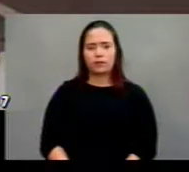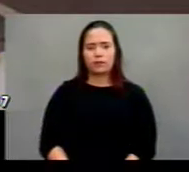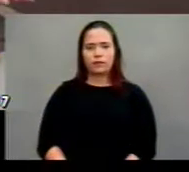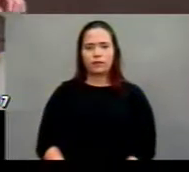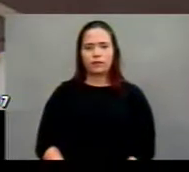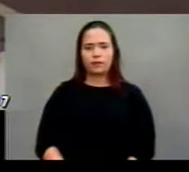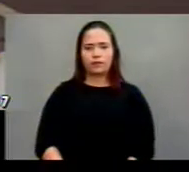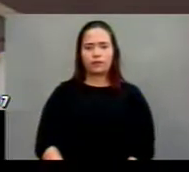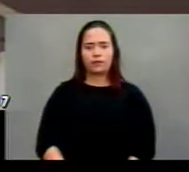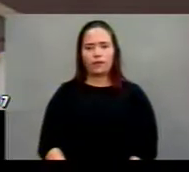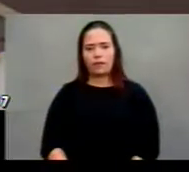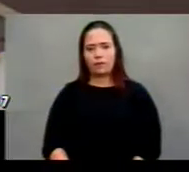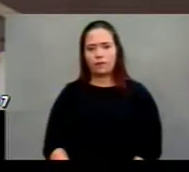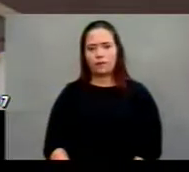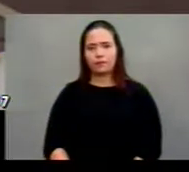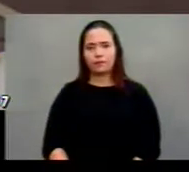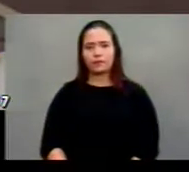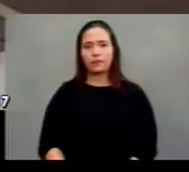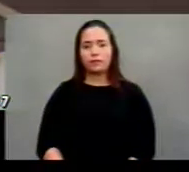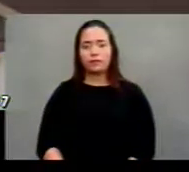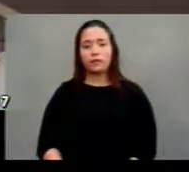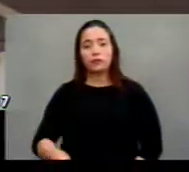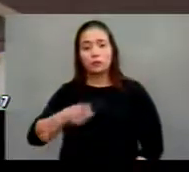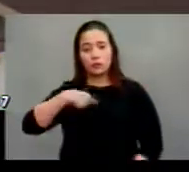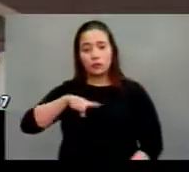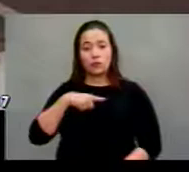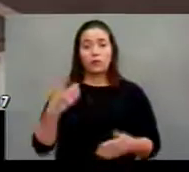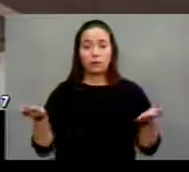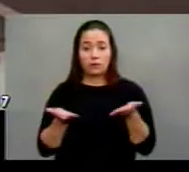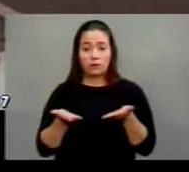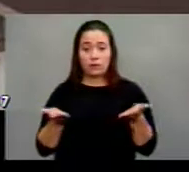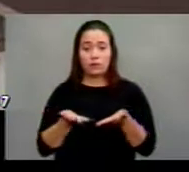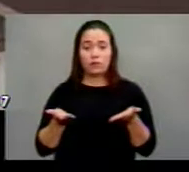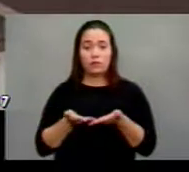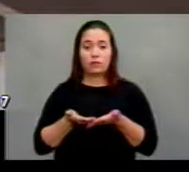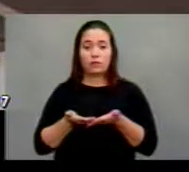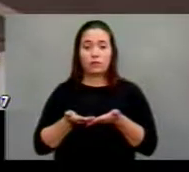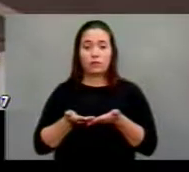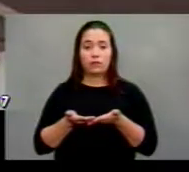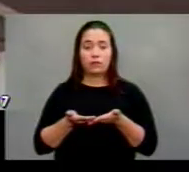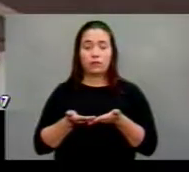um minuto para Vossa Excelência concluir. Veja só, nós temos aqui...